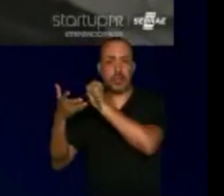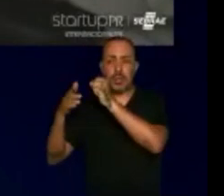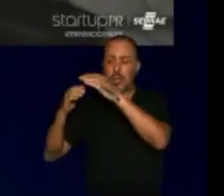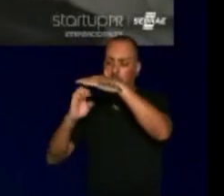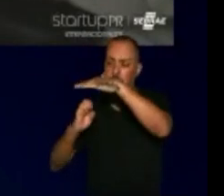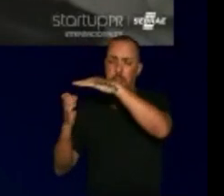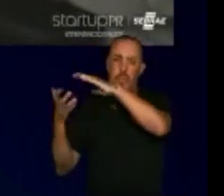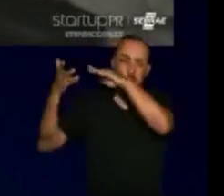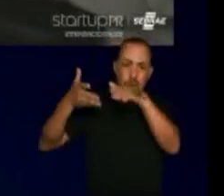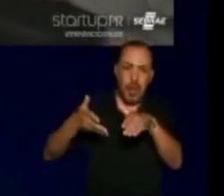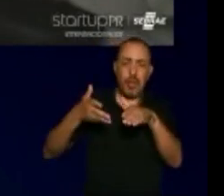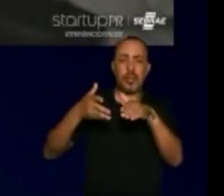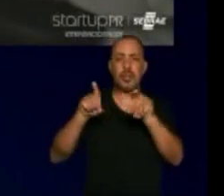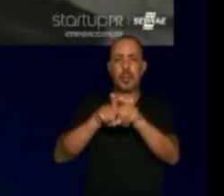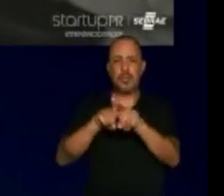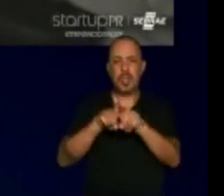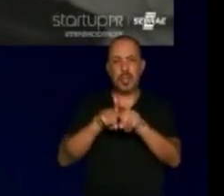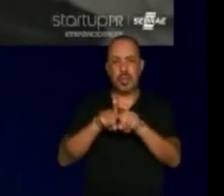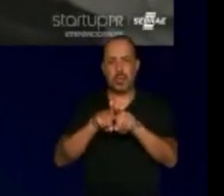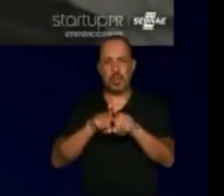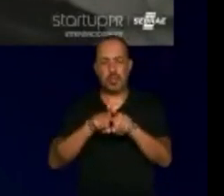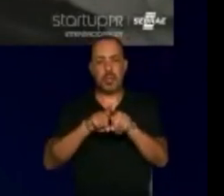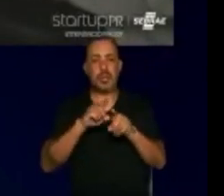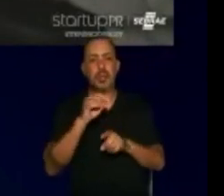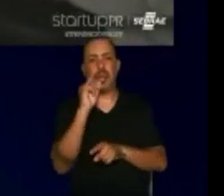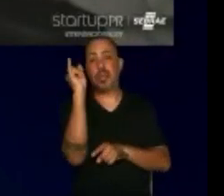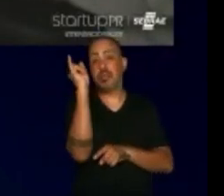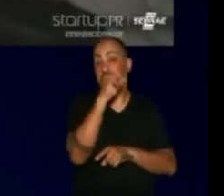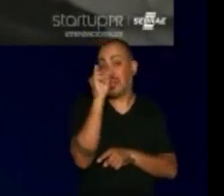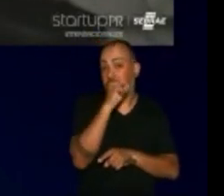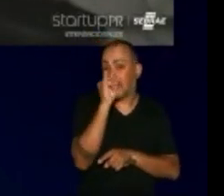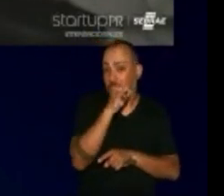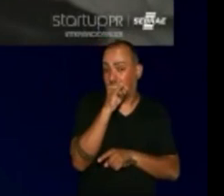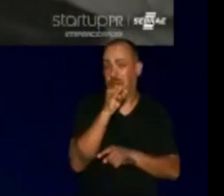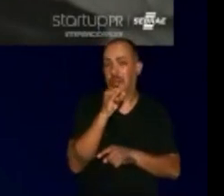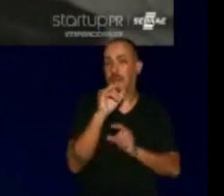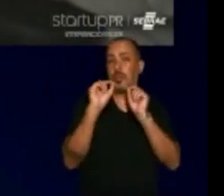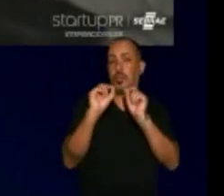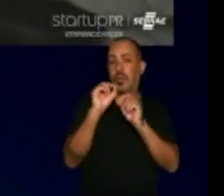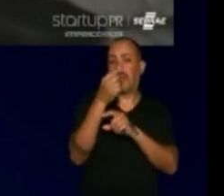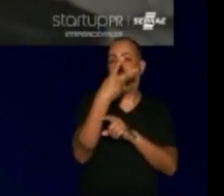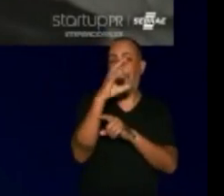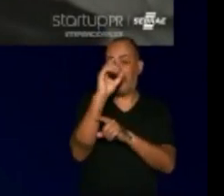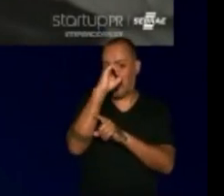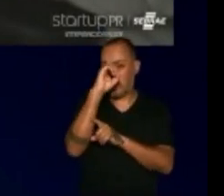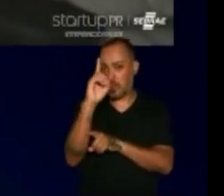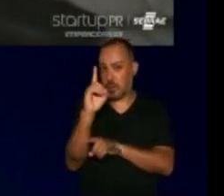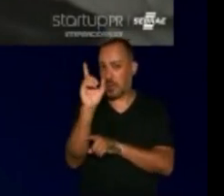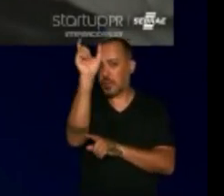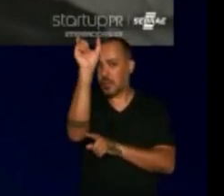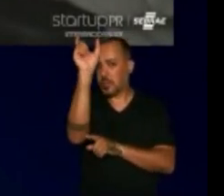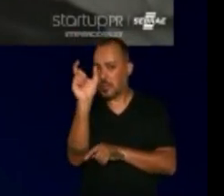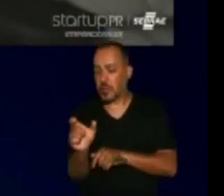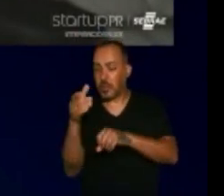estão trabalhando de lá. E a Embaixada do Brasil em Tallinn. Então, durante esses 20 dias que essa startup vai estar participando dessa